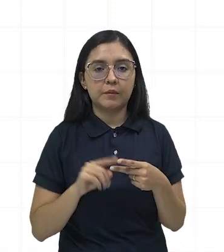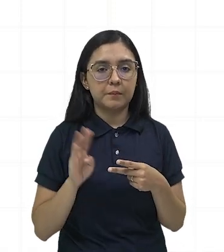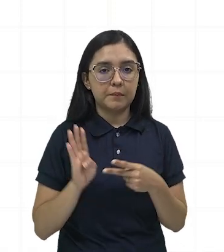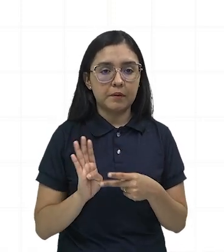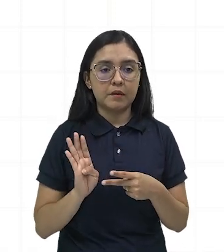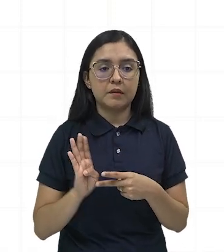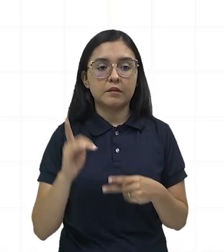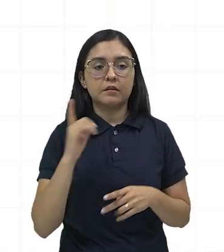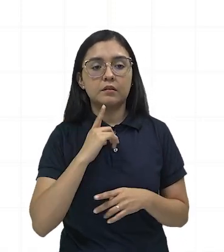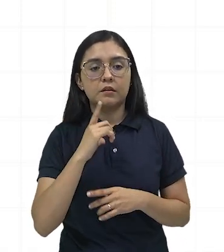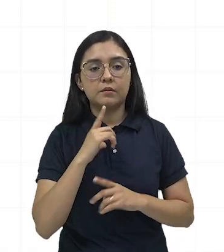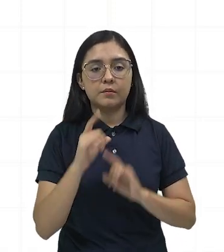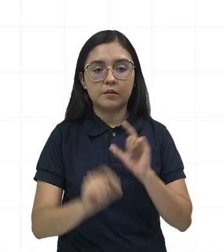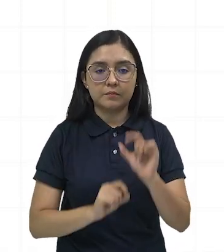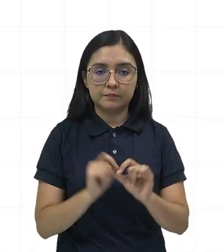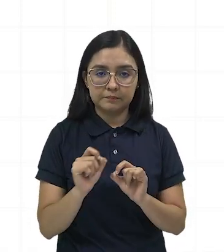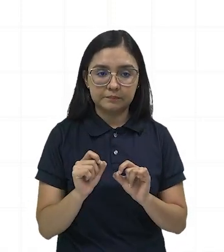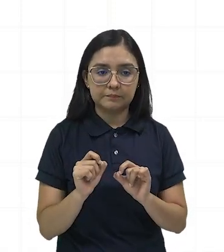nós temos